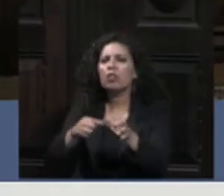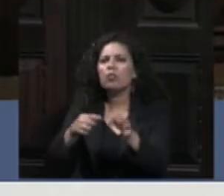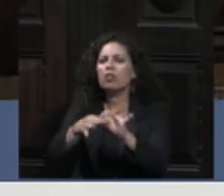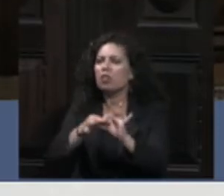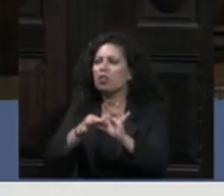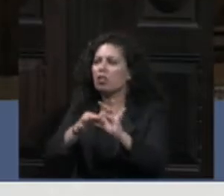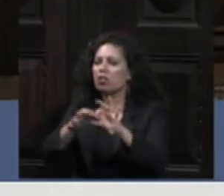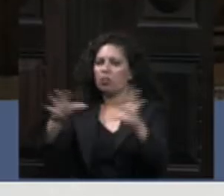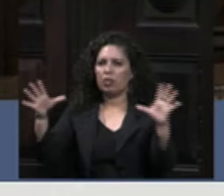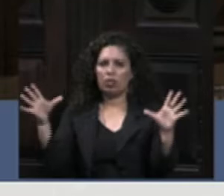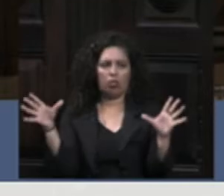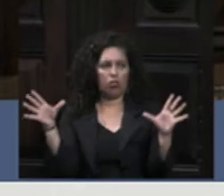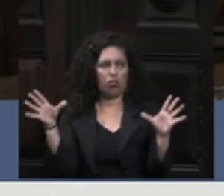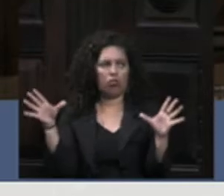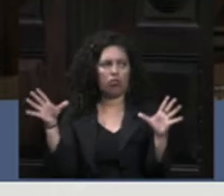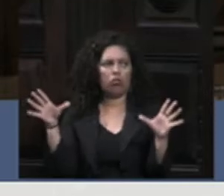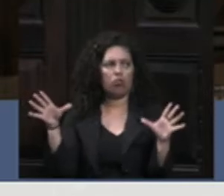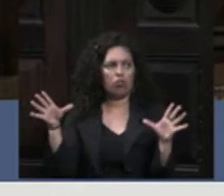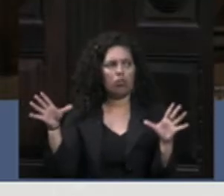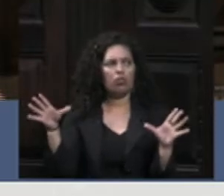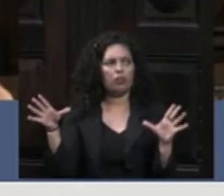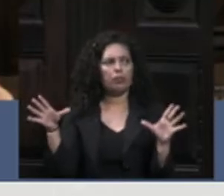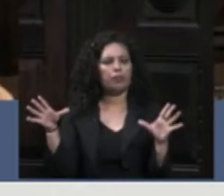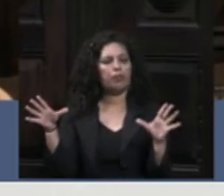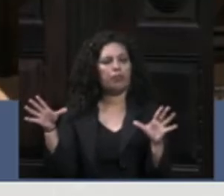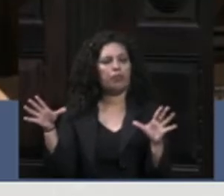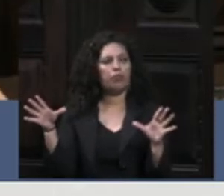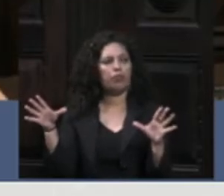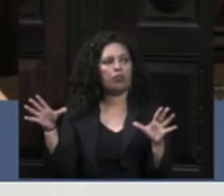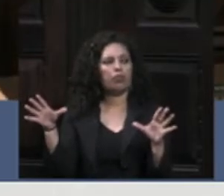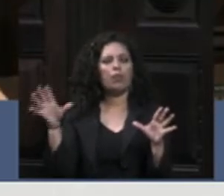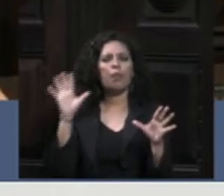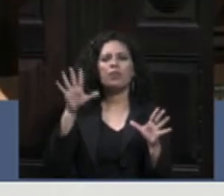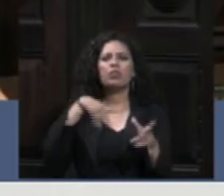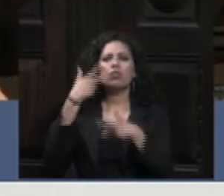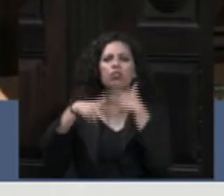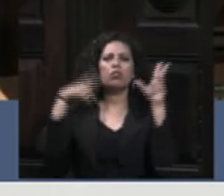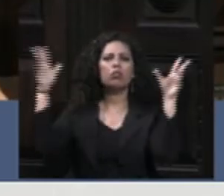liberta. E trago esse tema